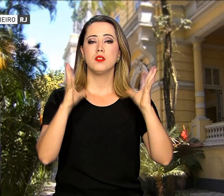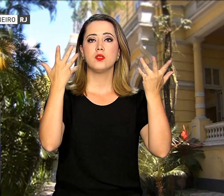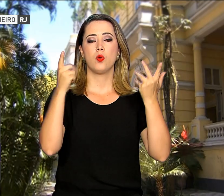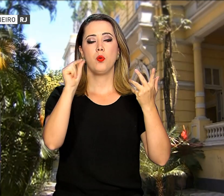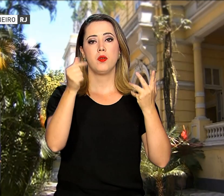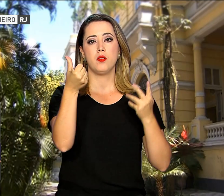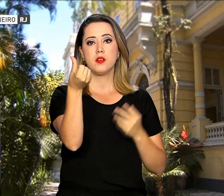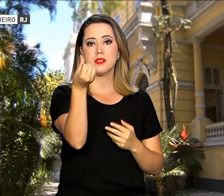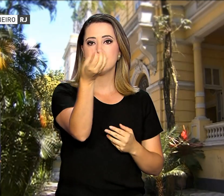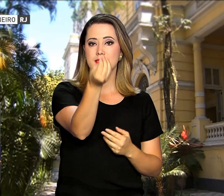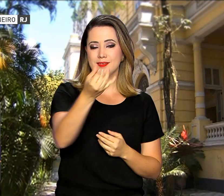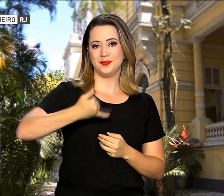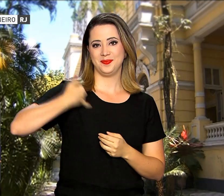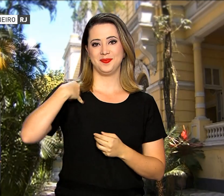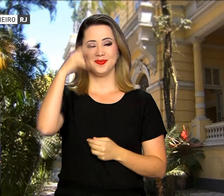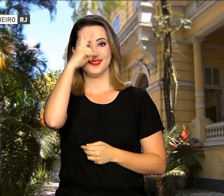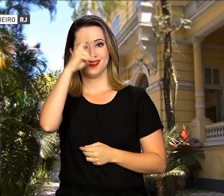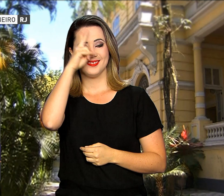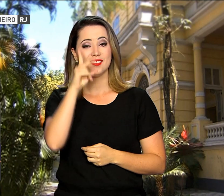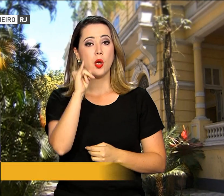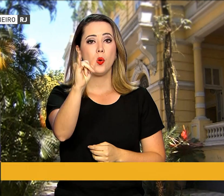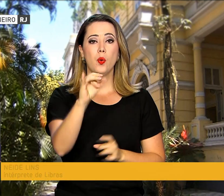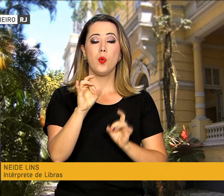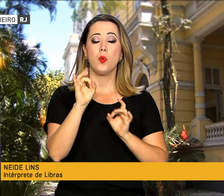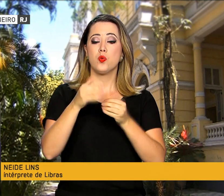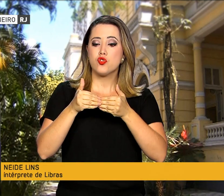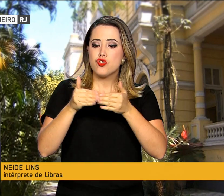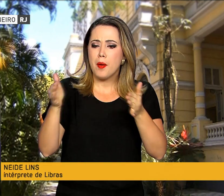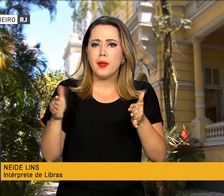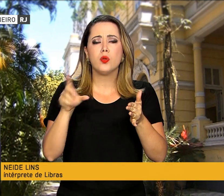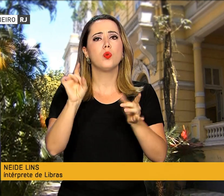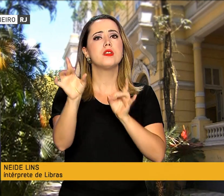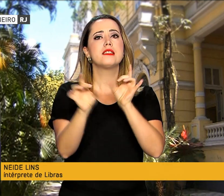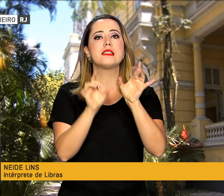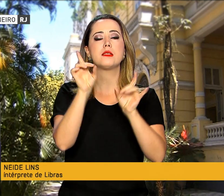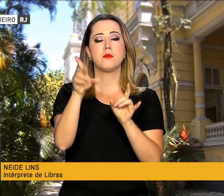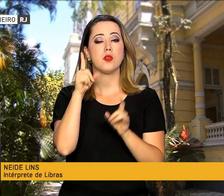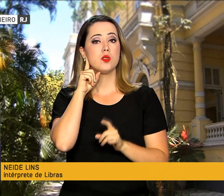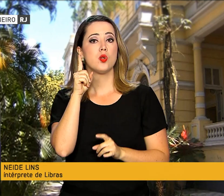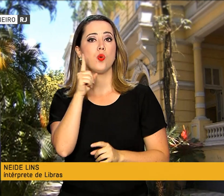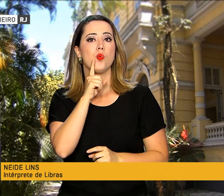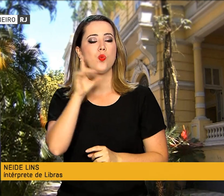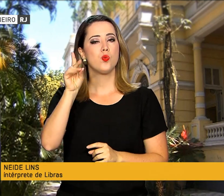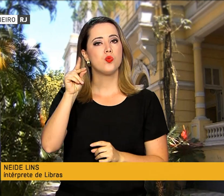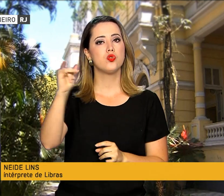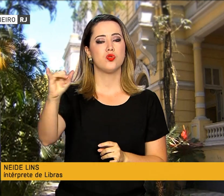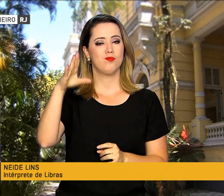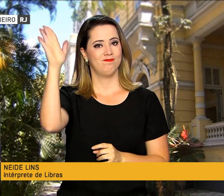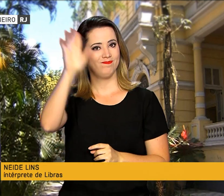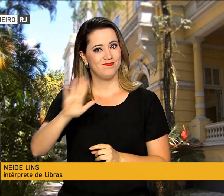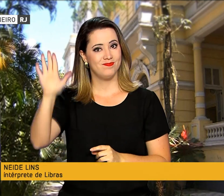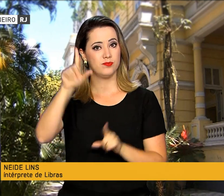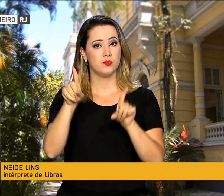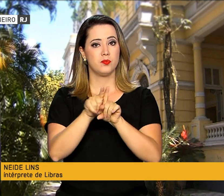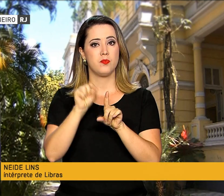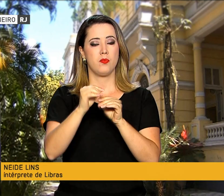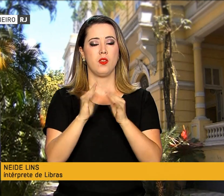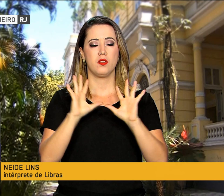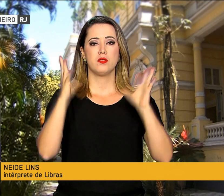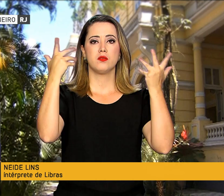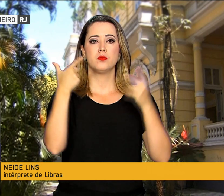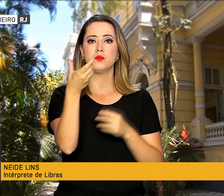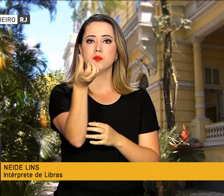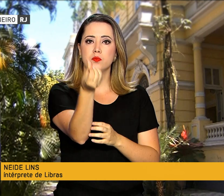comemorando 160 anos de história. A data da inauguração deu origem ao Dia Nacional do Surdo, celebrado em